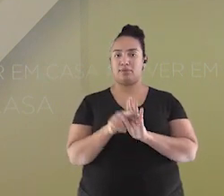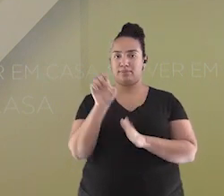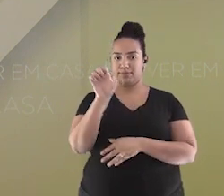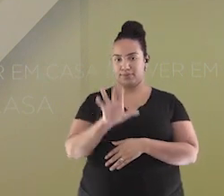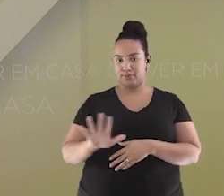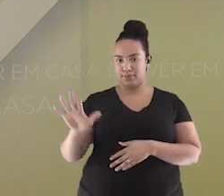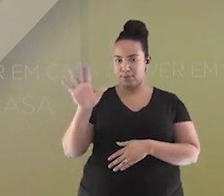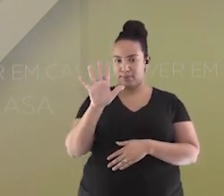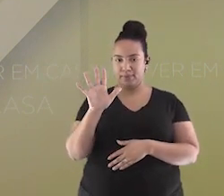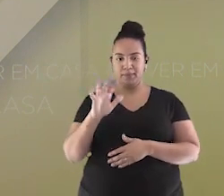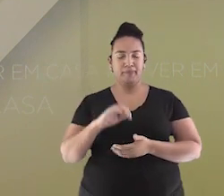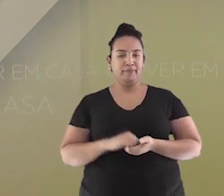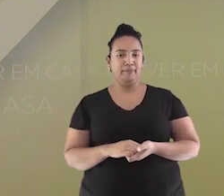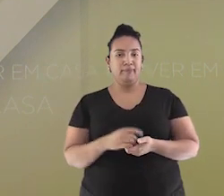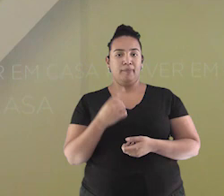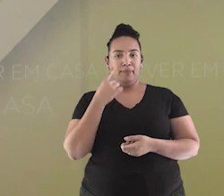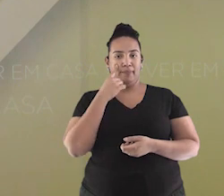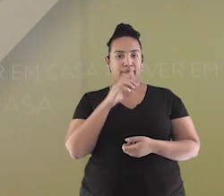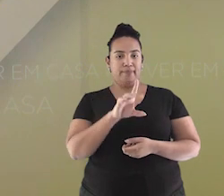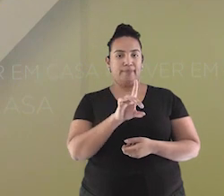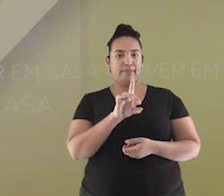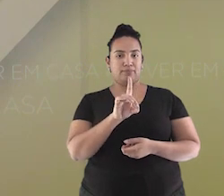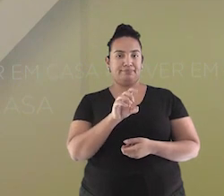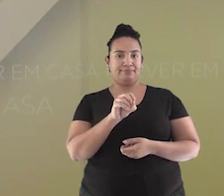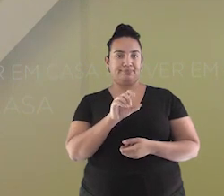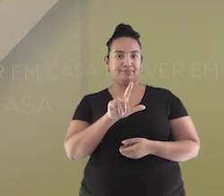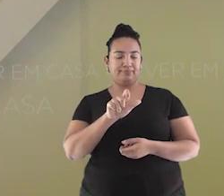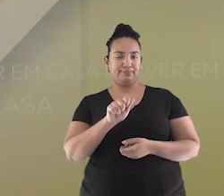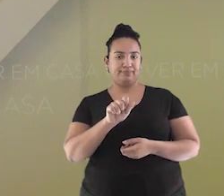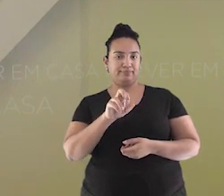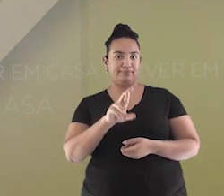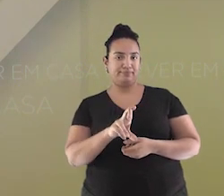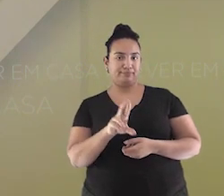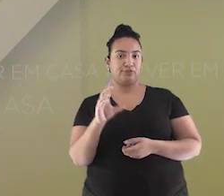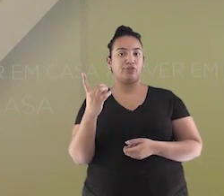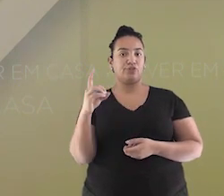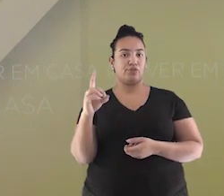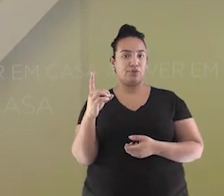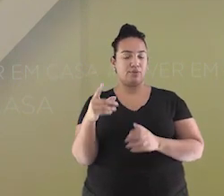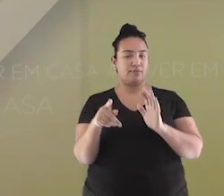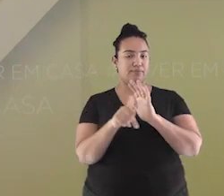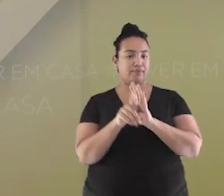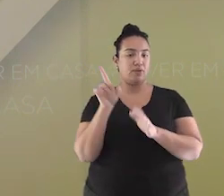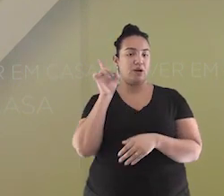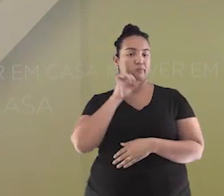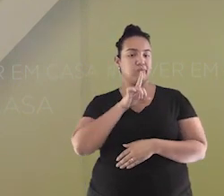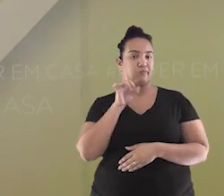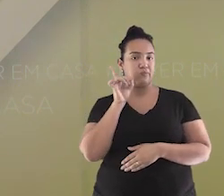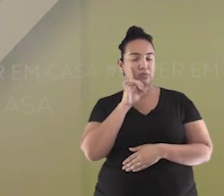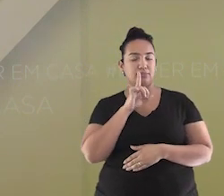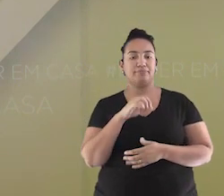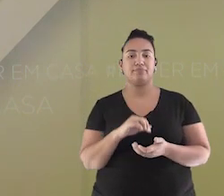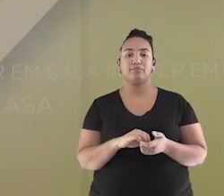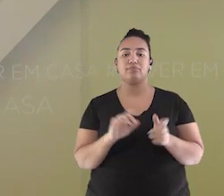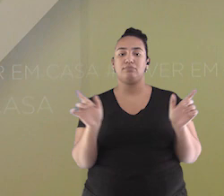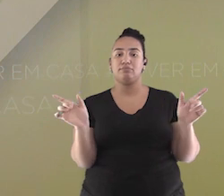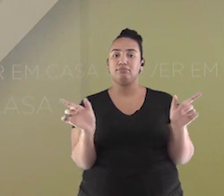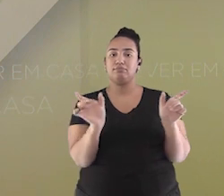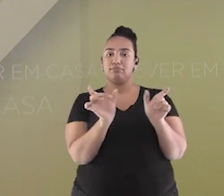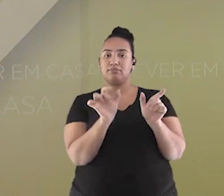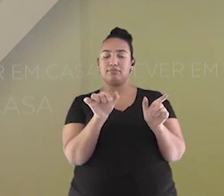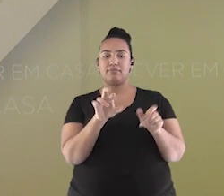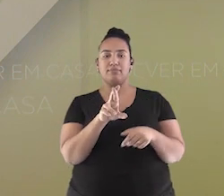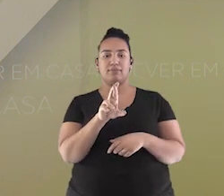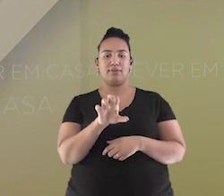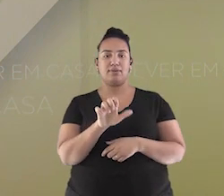na Europa. E aqui em cima nós temos o dólar, que é a moeda utilizada nos Estados Unidos. E logo do lado a gente tem